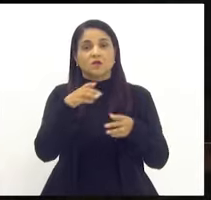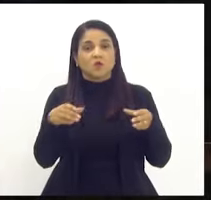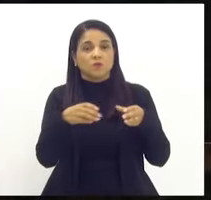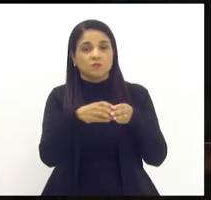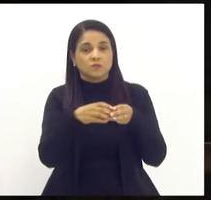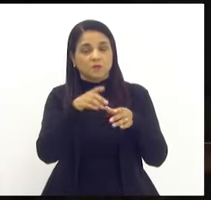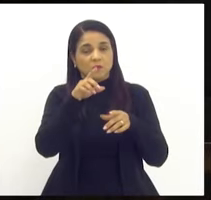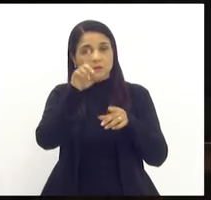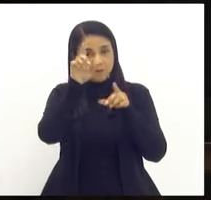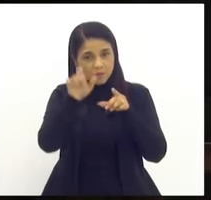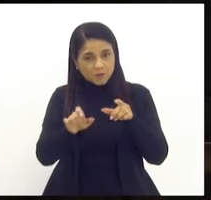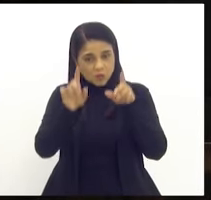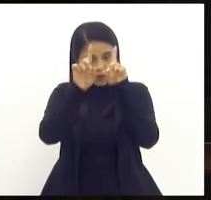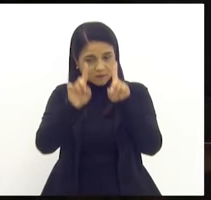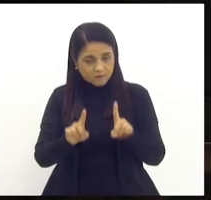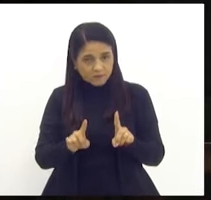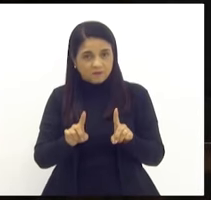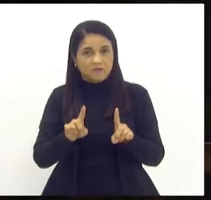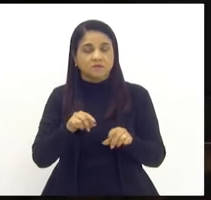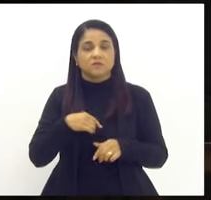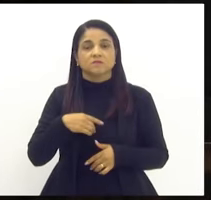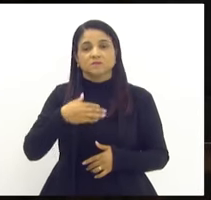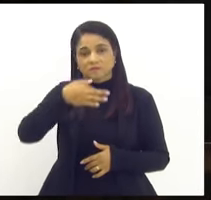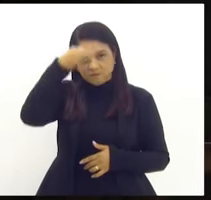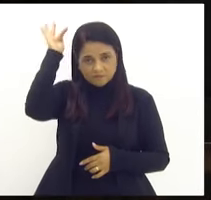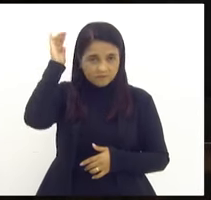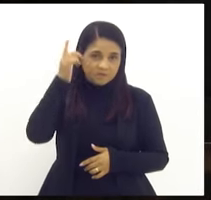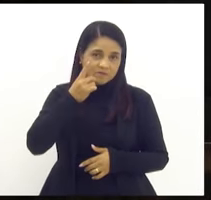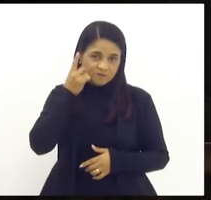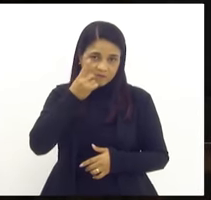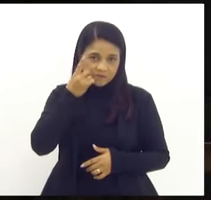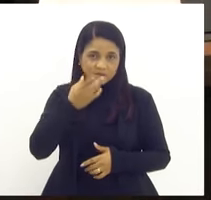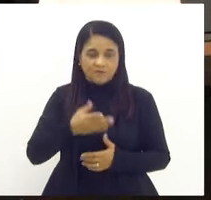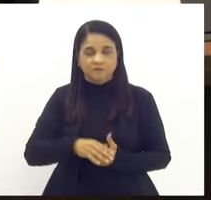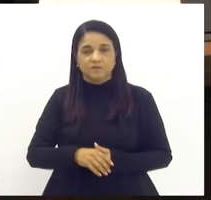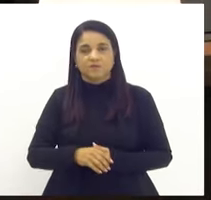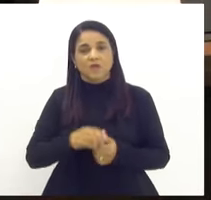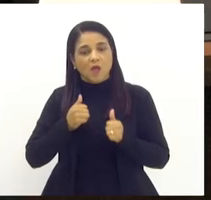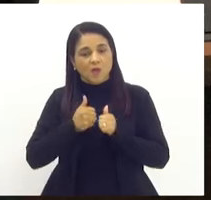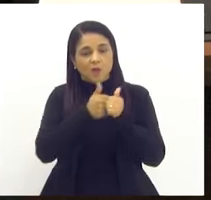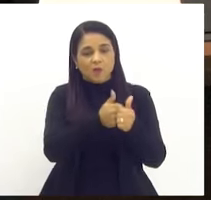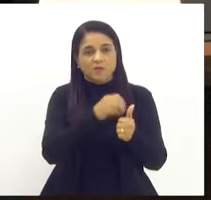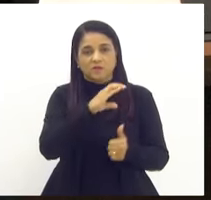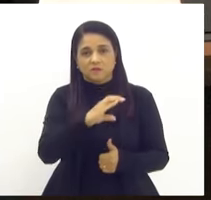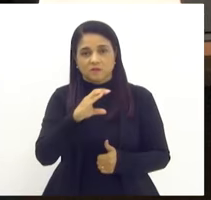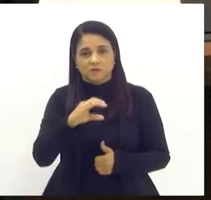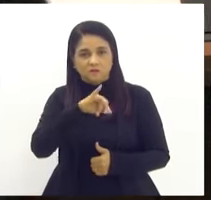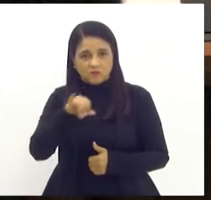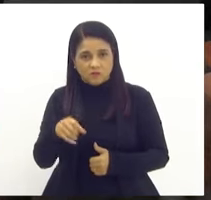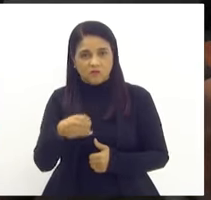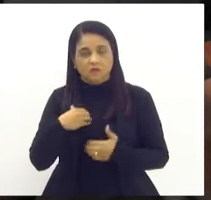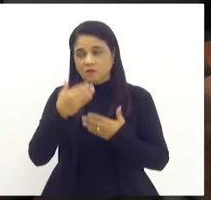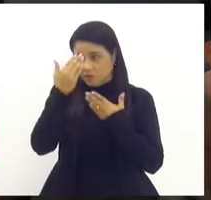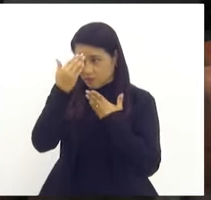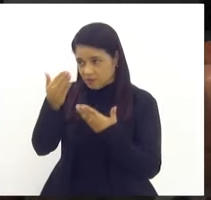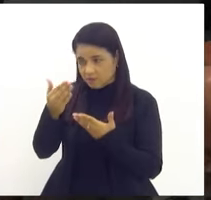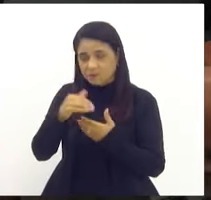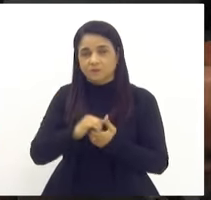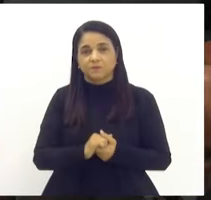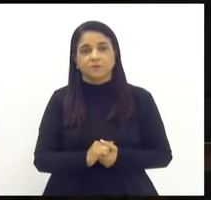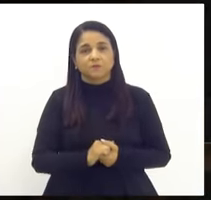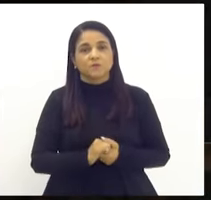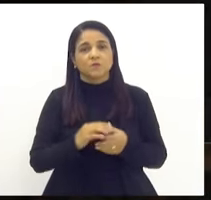deficiência Deputado frede Pacheco acompanha o parecer da ccj presidente obrigado